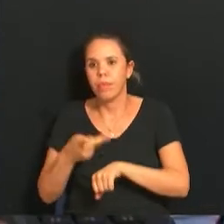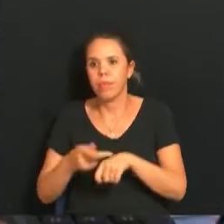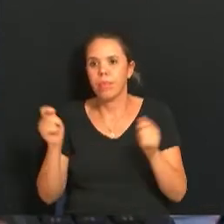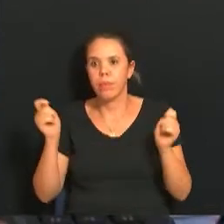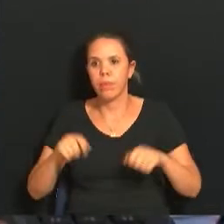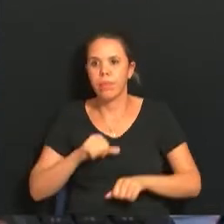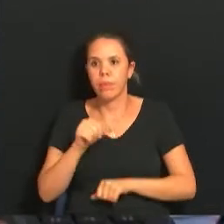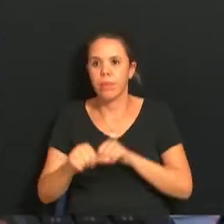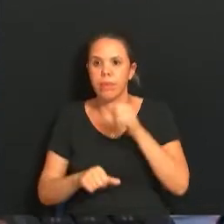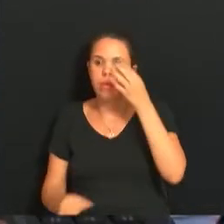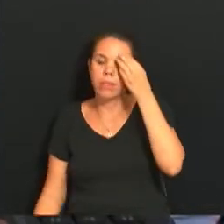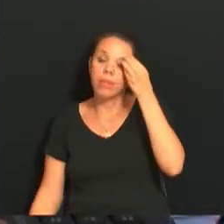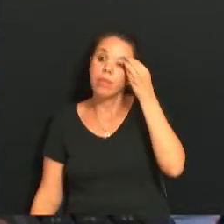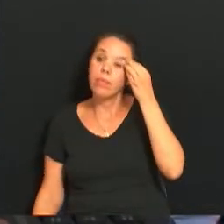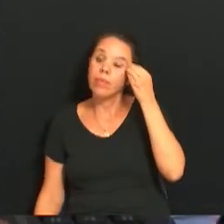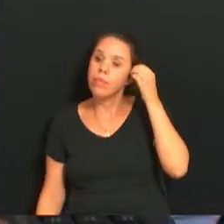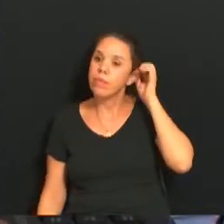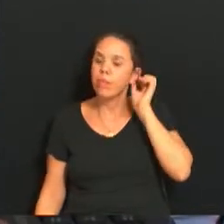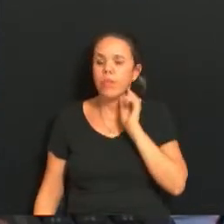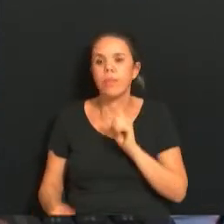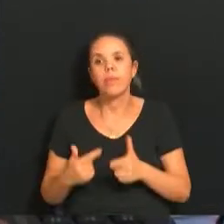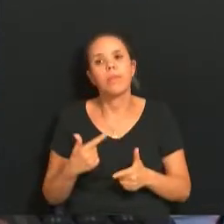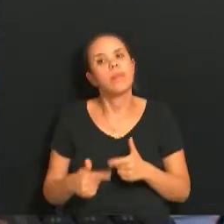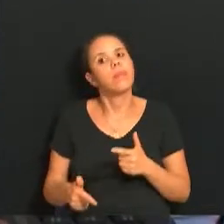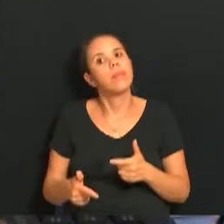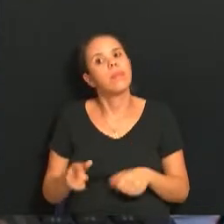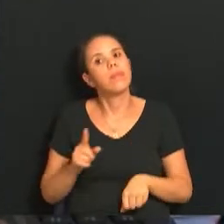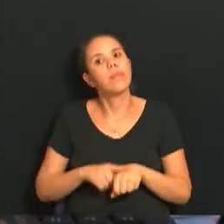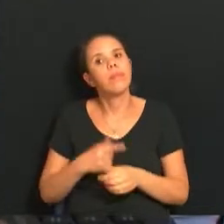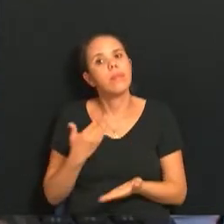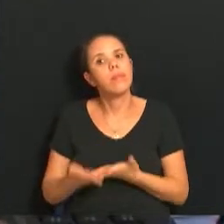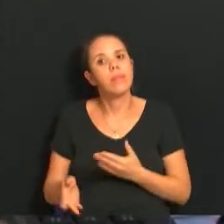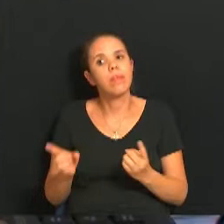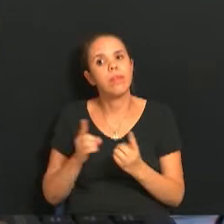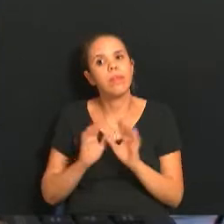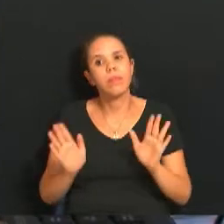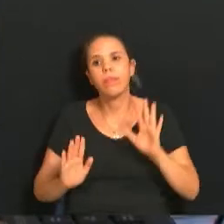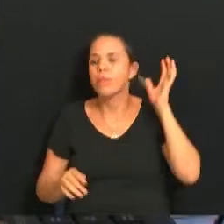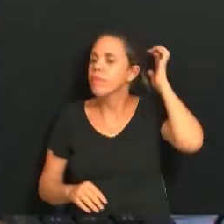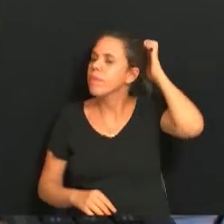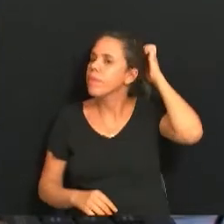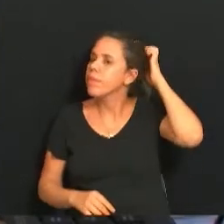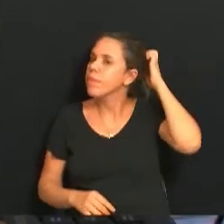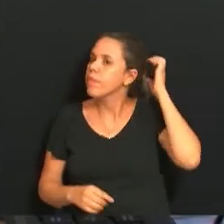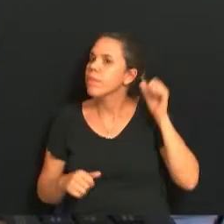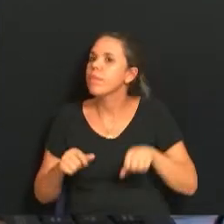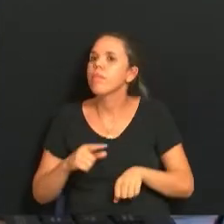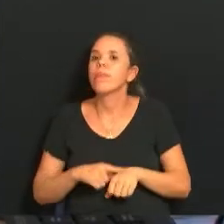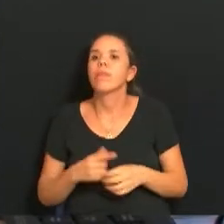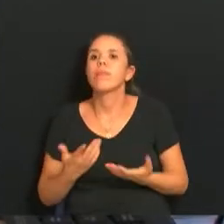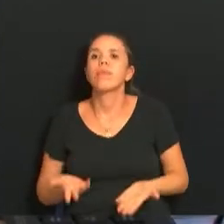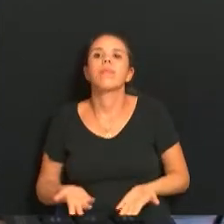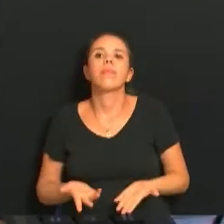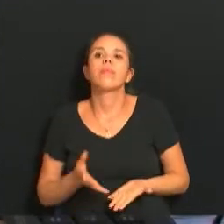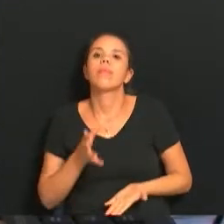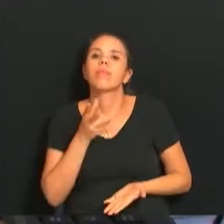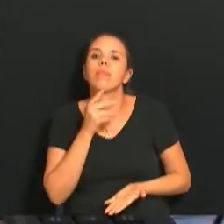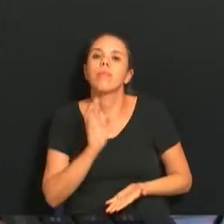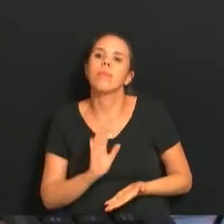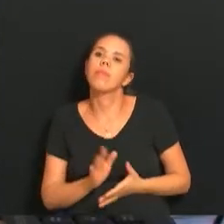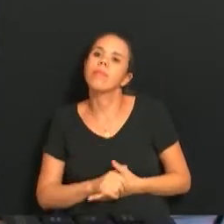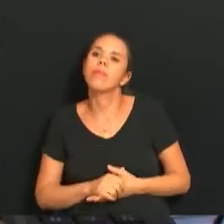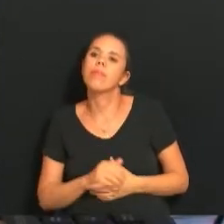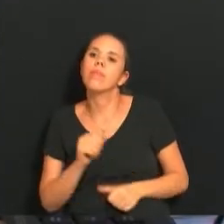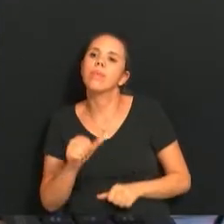as alterações sem perda de tempo mesmo no atendimento, sem impacto negativo no tempo de atendimento. E outra